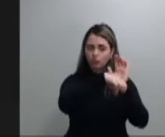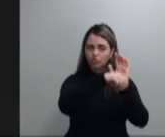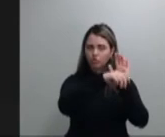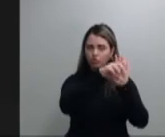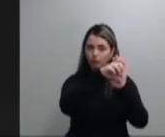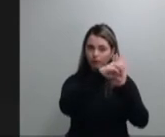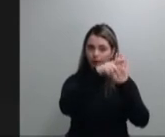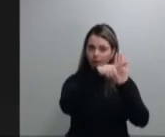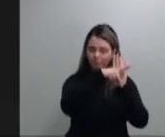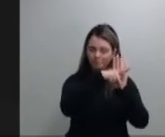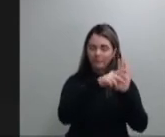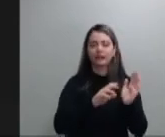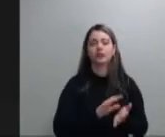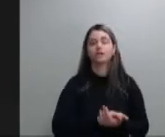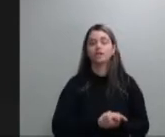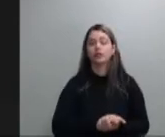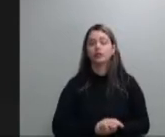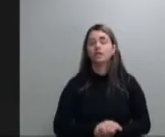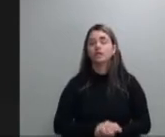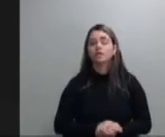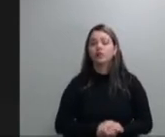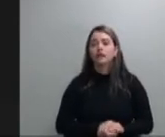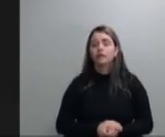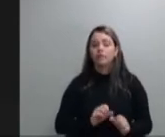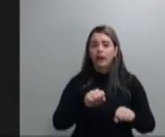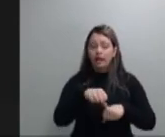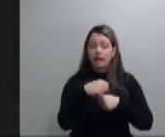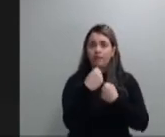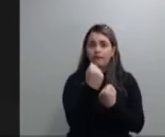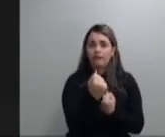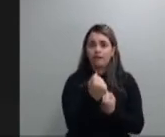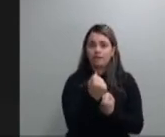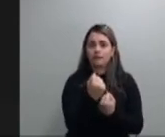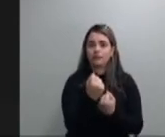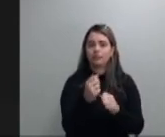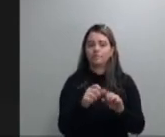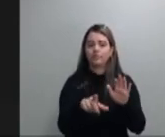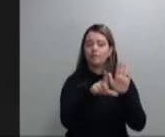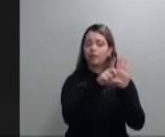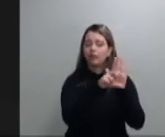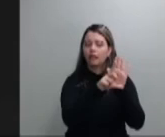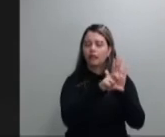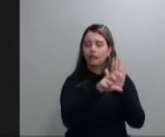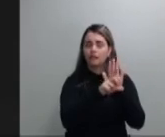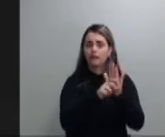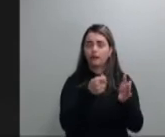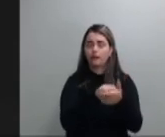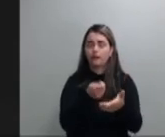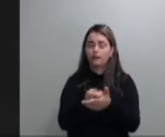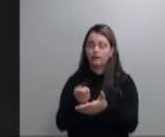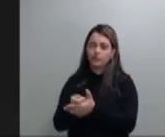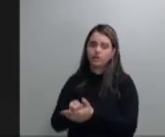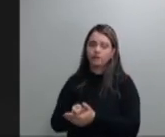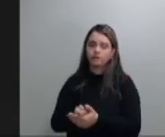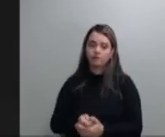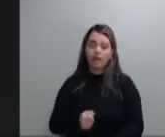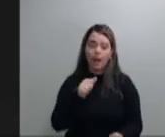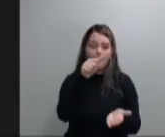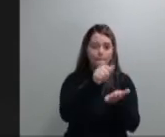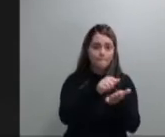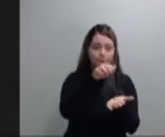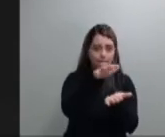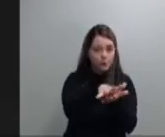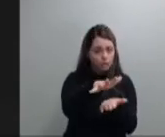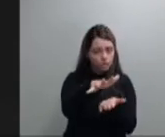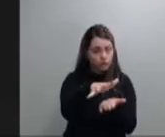de 2011 atual lei da defesa da concorrência teria revogado o dispositivo que impunha multa por intempestividade